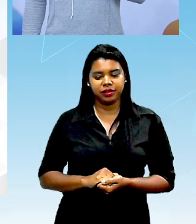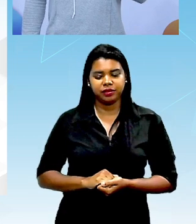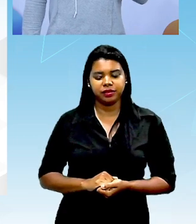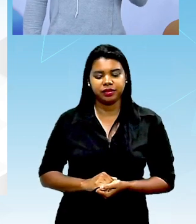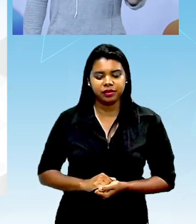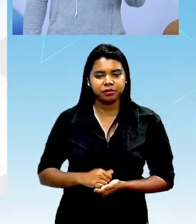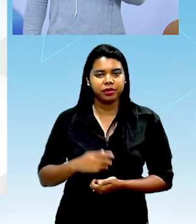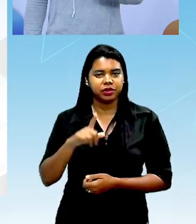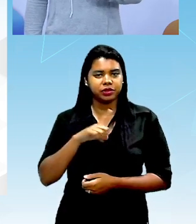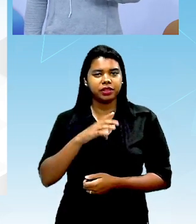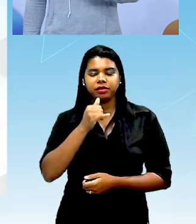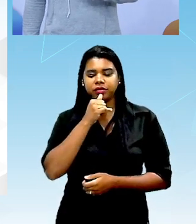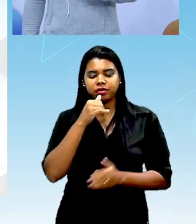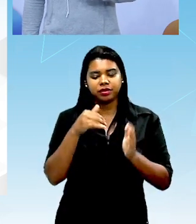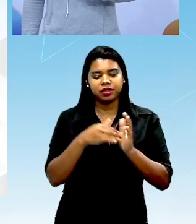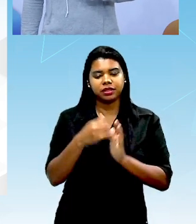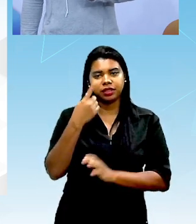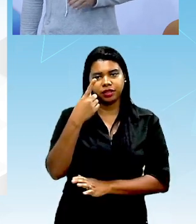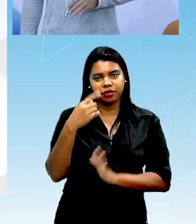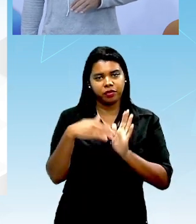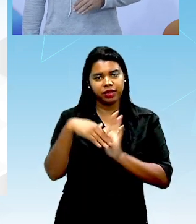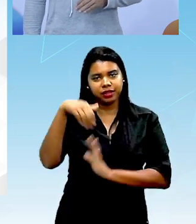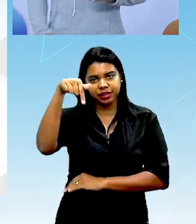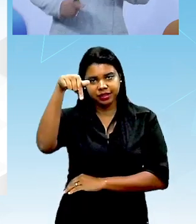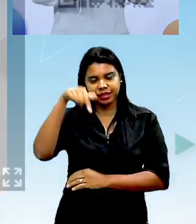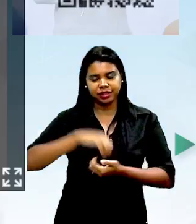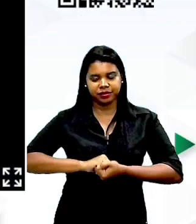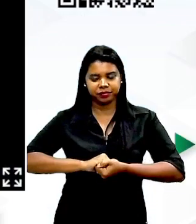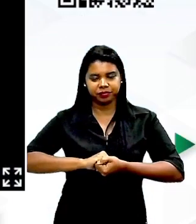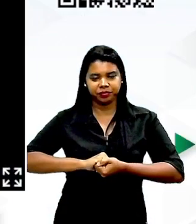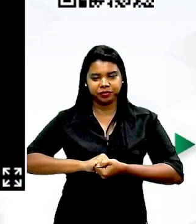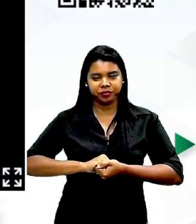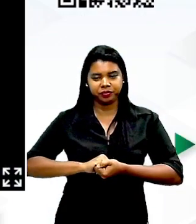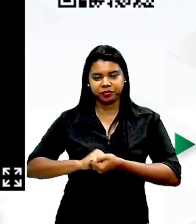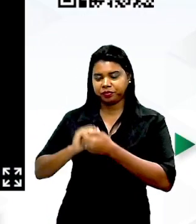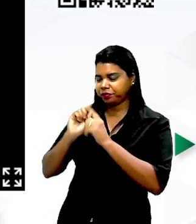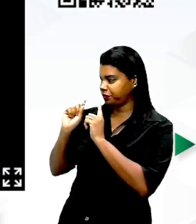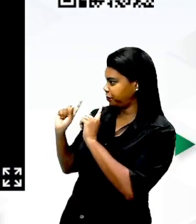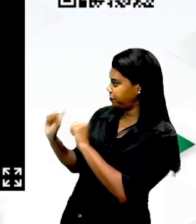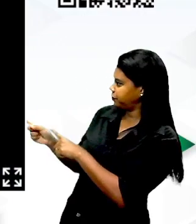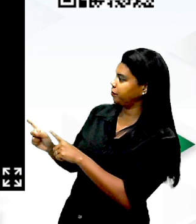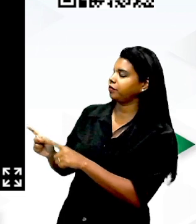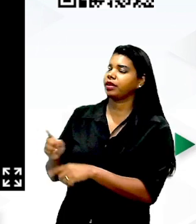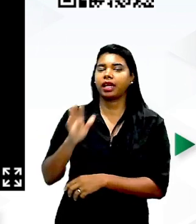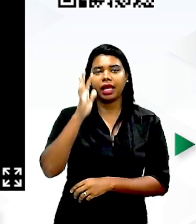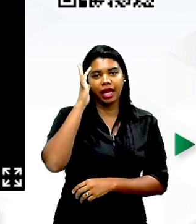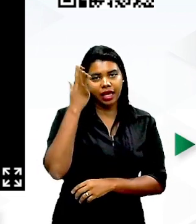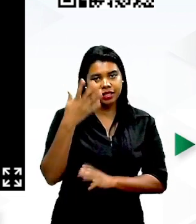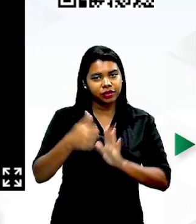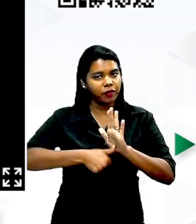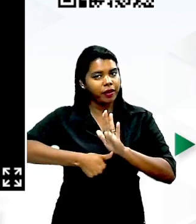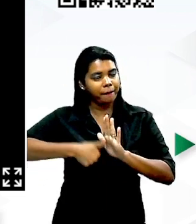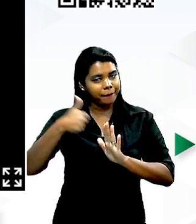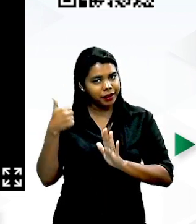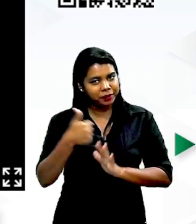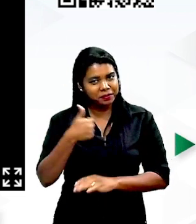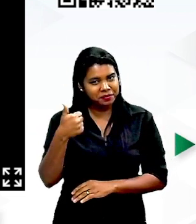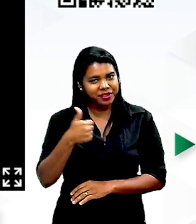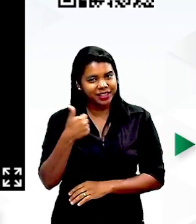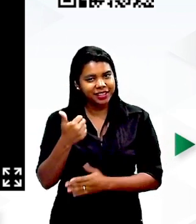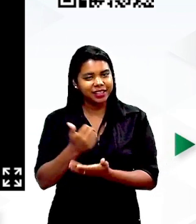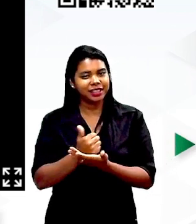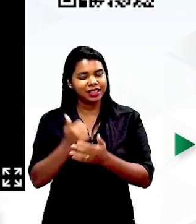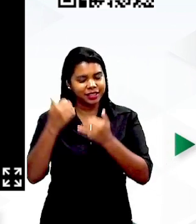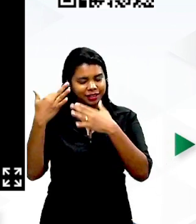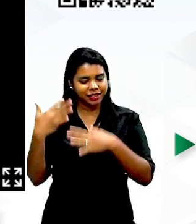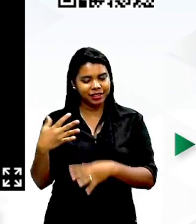tem de 1 a 7, tá vendo aí? Então, nós vamos mostrar para você a resolução da primeira plataforma da